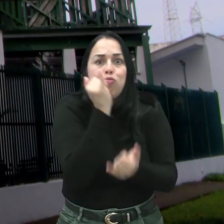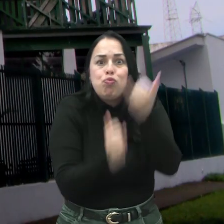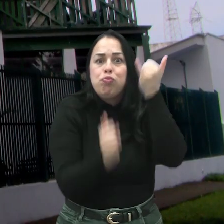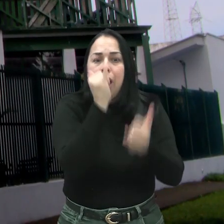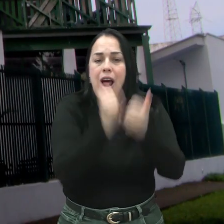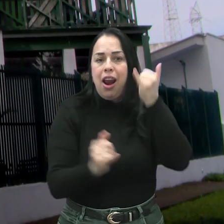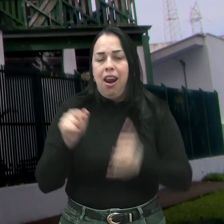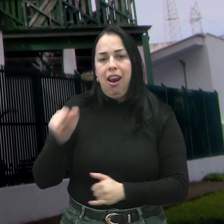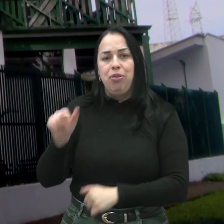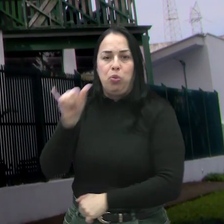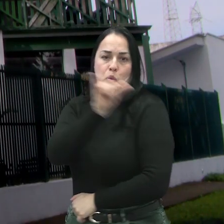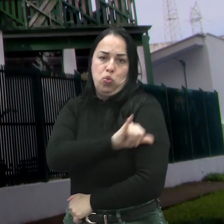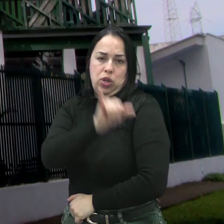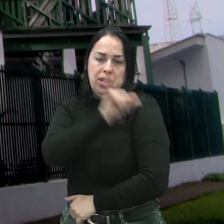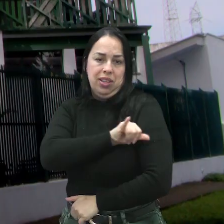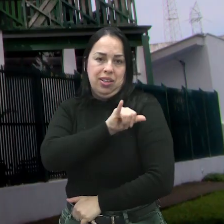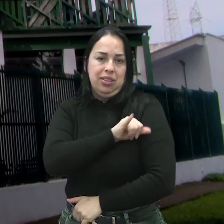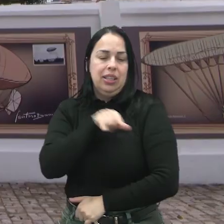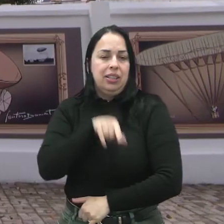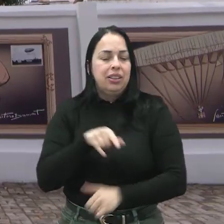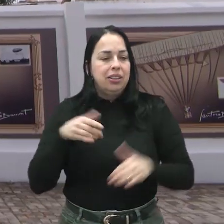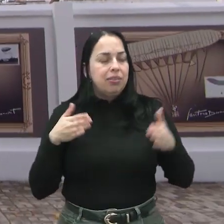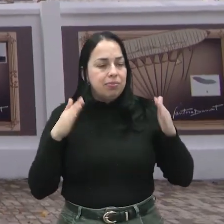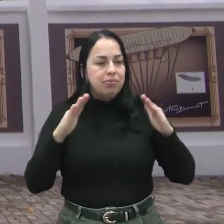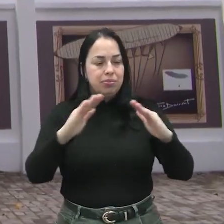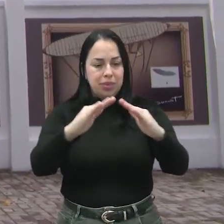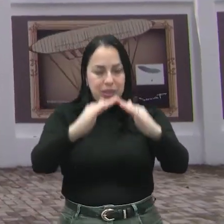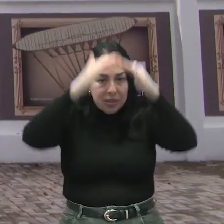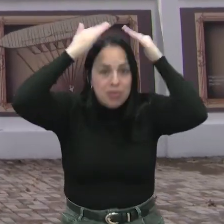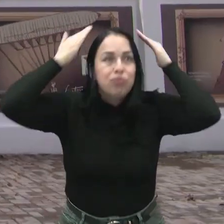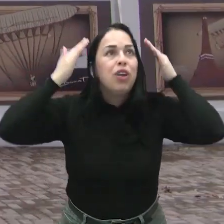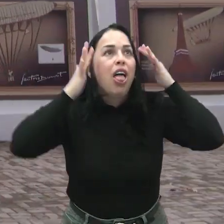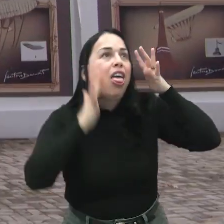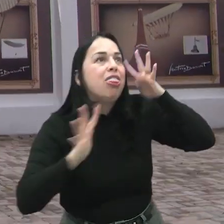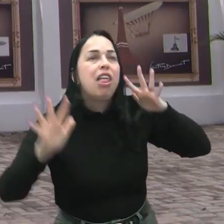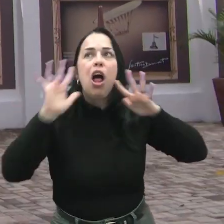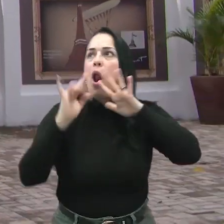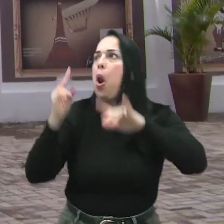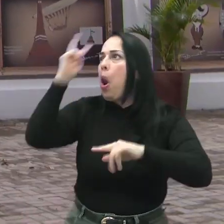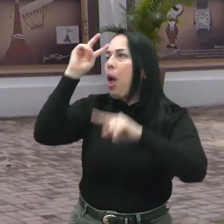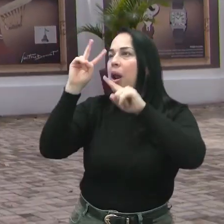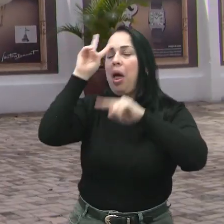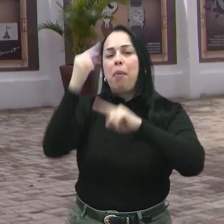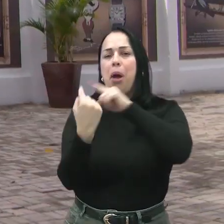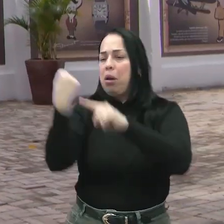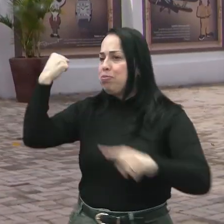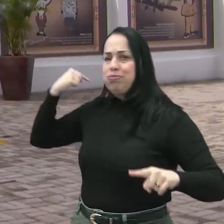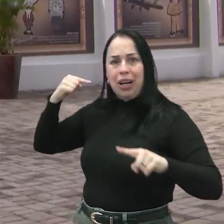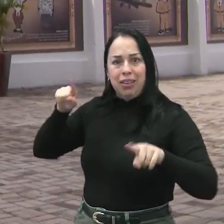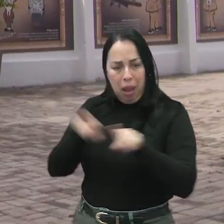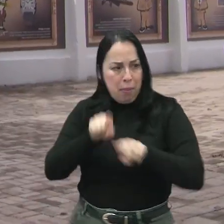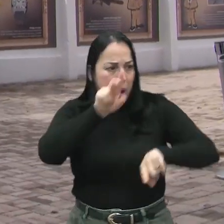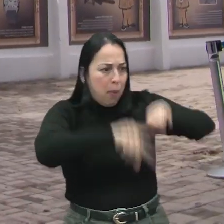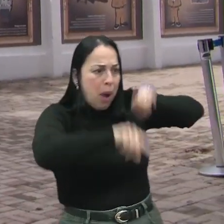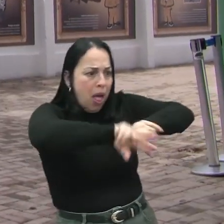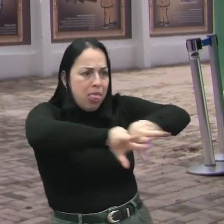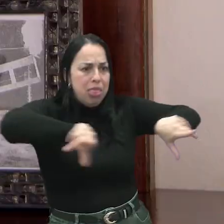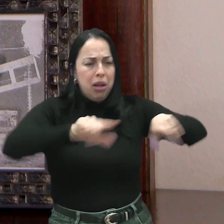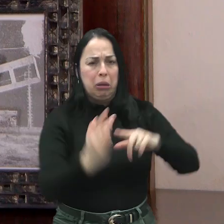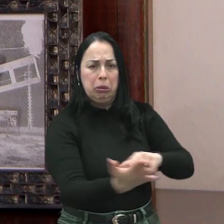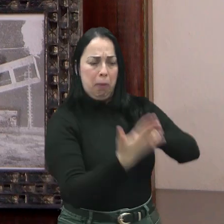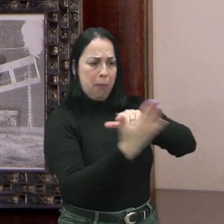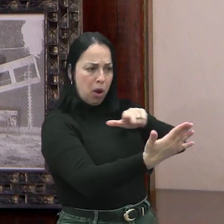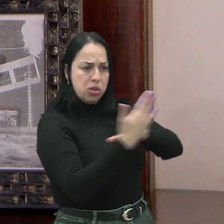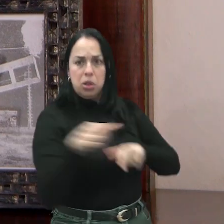de Santos Dumont, em Petrópolis. Uma viagem no tempo, com fotos, objetos e registros